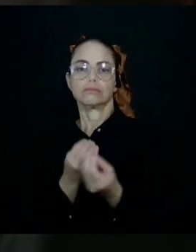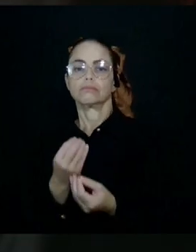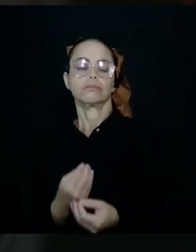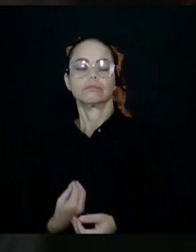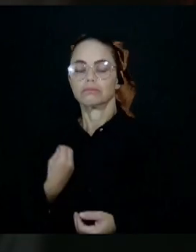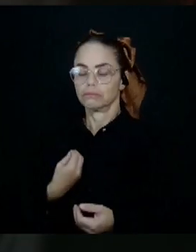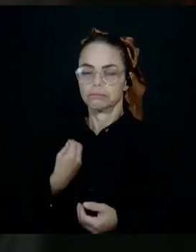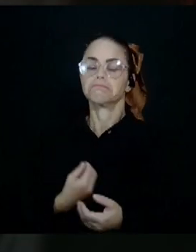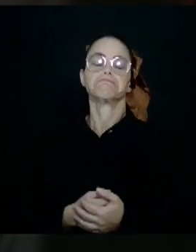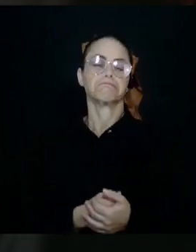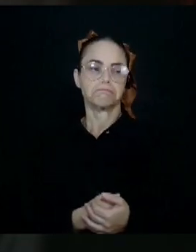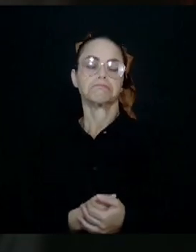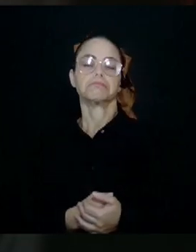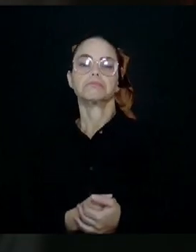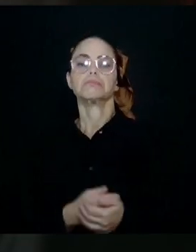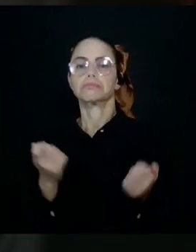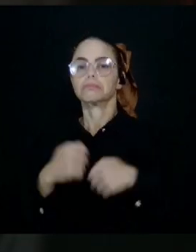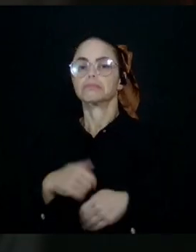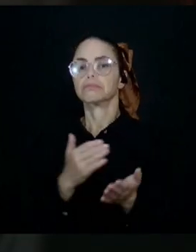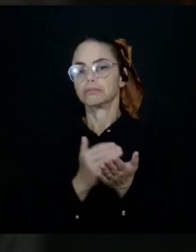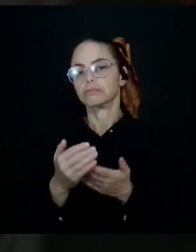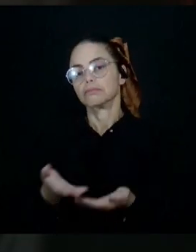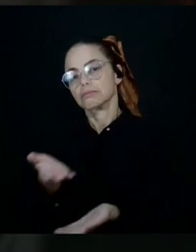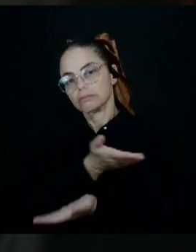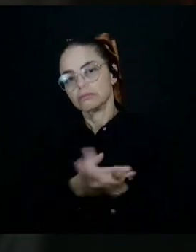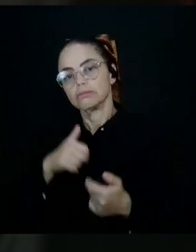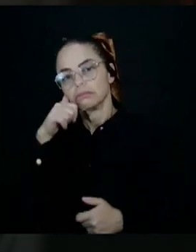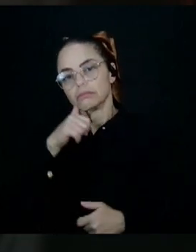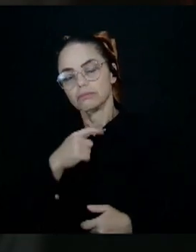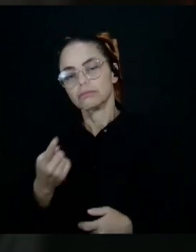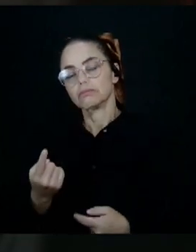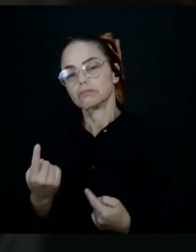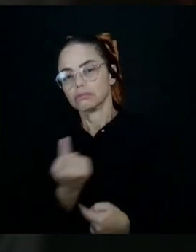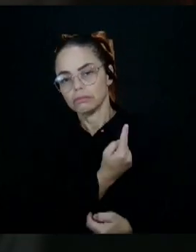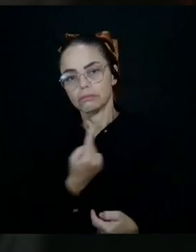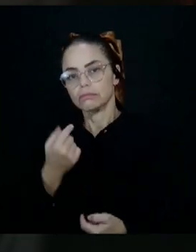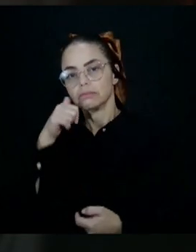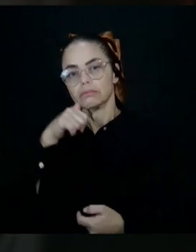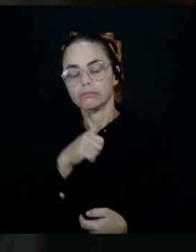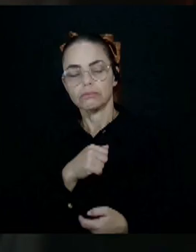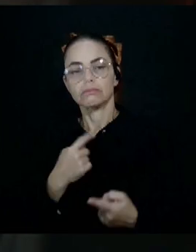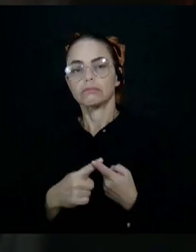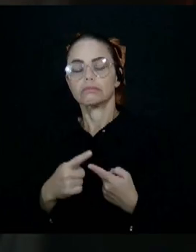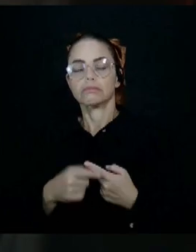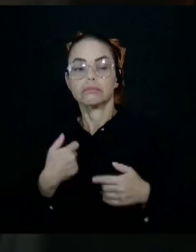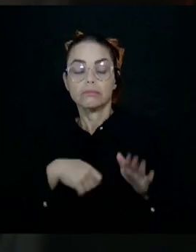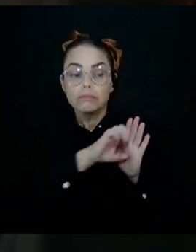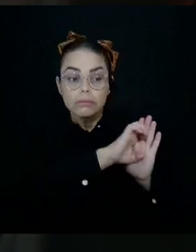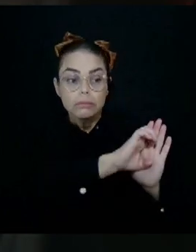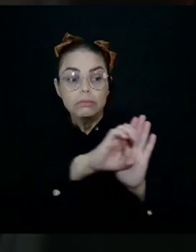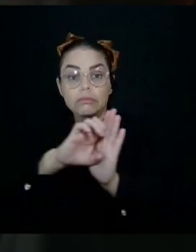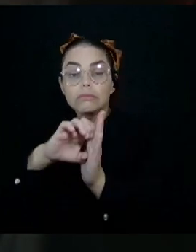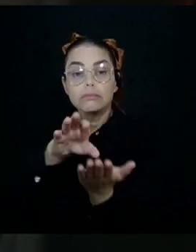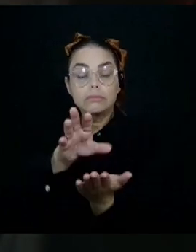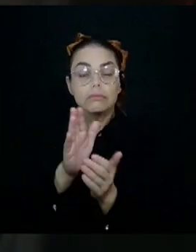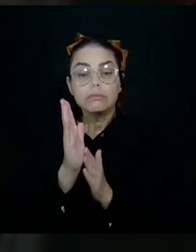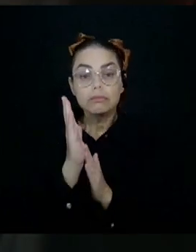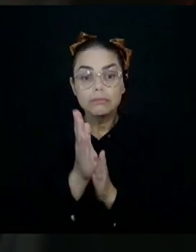e a gente pode começar entre nós, né, a gente precisa começar entre nós, que sejamos exemplo, né, para que a gente tenha